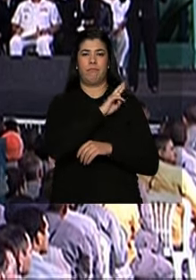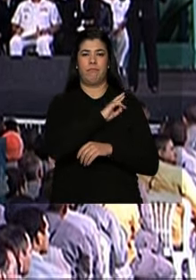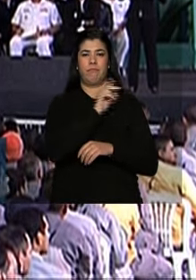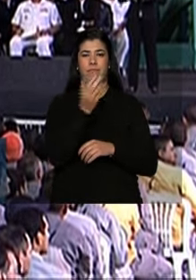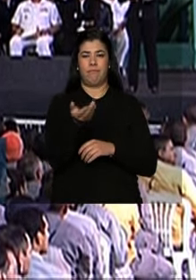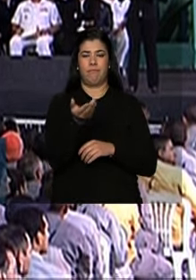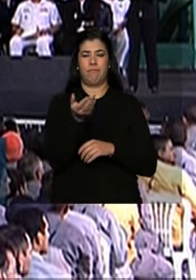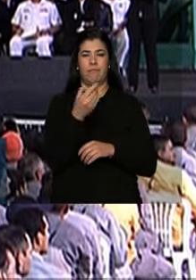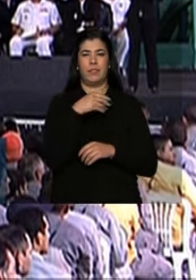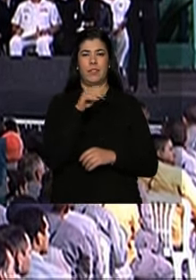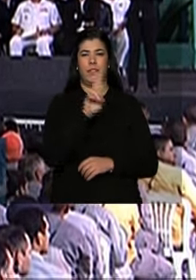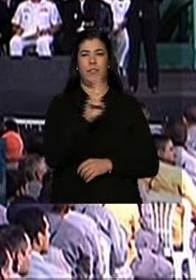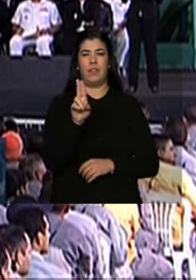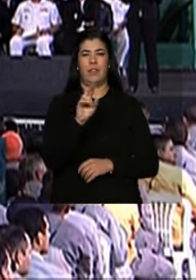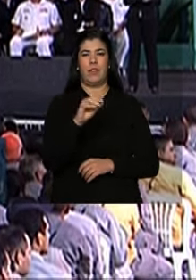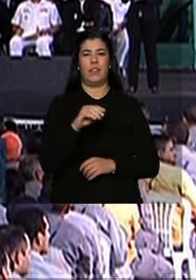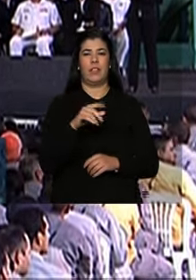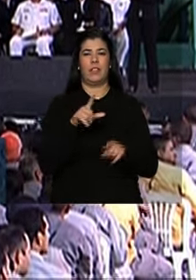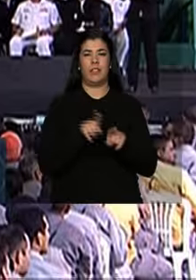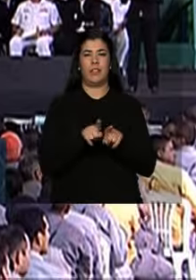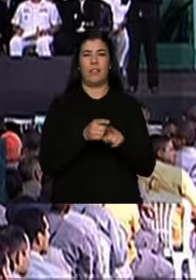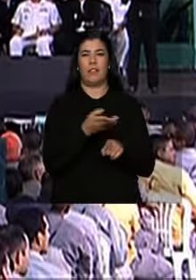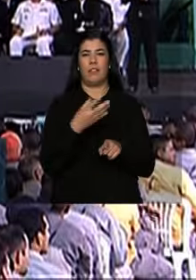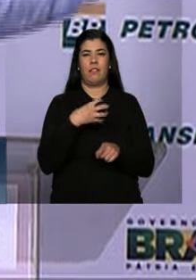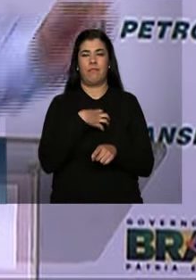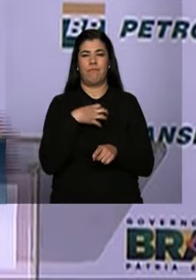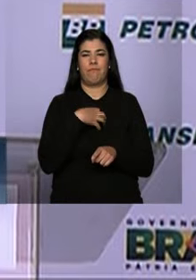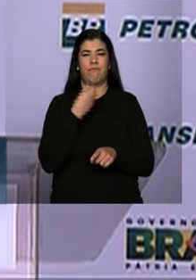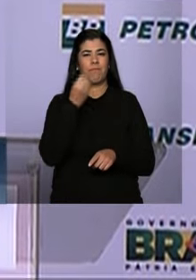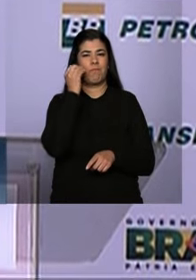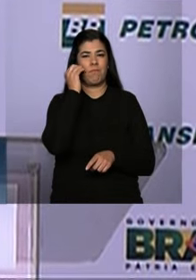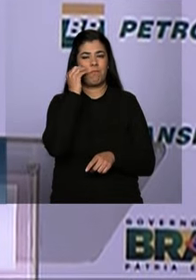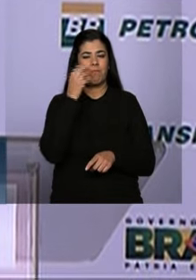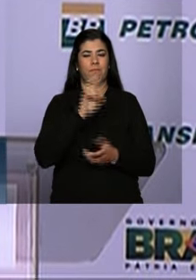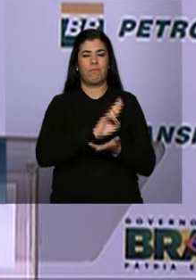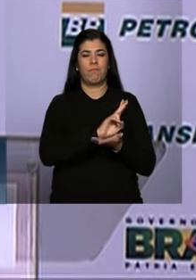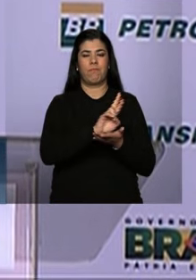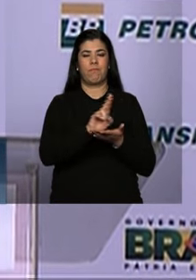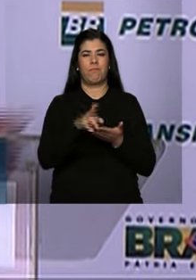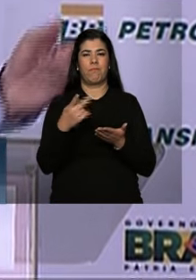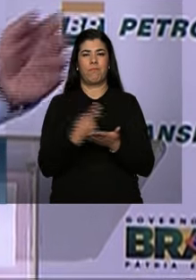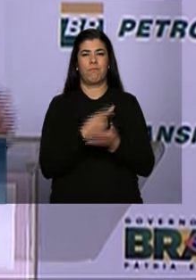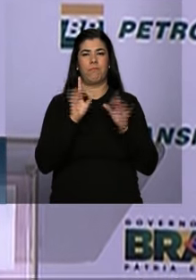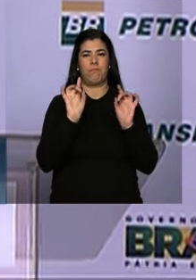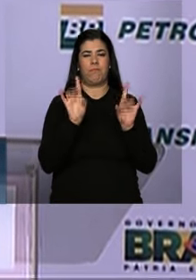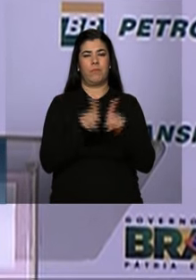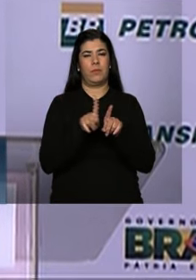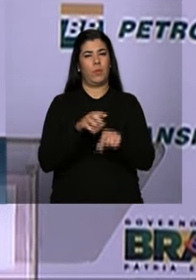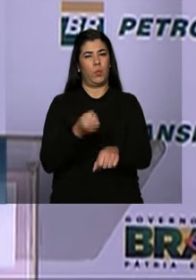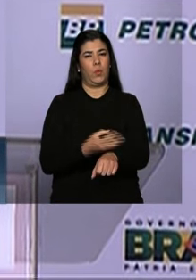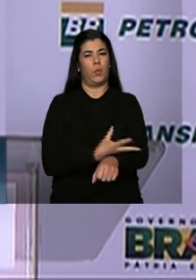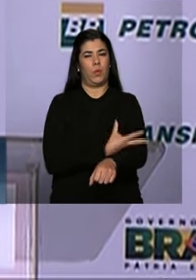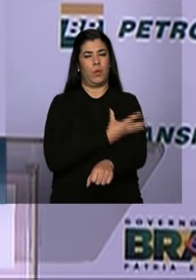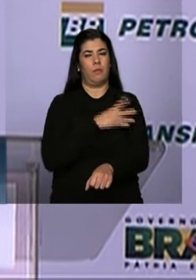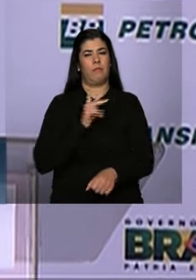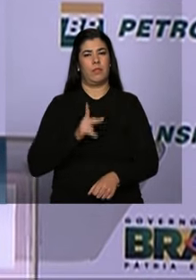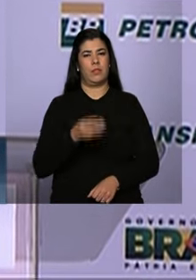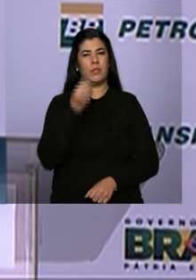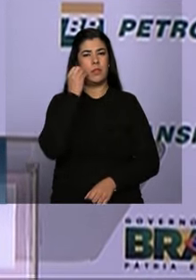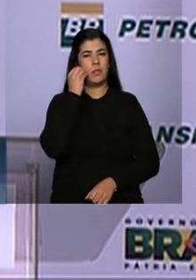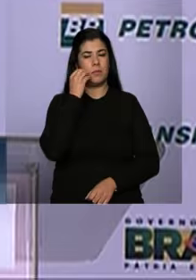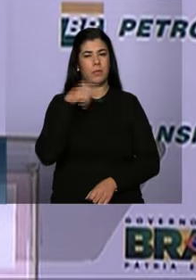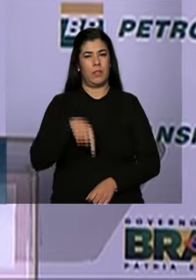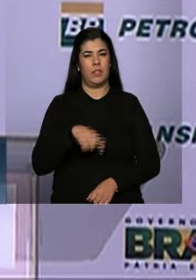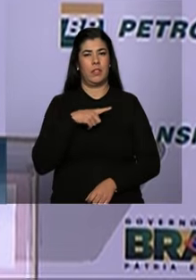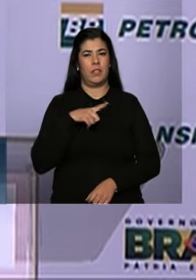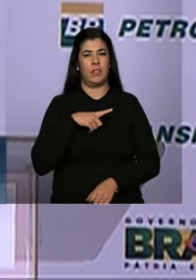Realmente é um momento muito emocionante, né? Tem vivido vários momentos desse e cada vez mais emoção temos aqui.